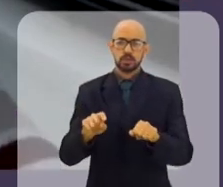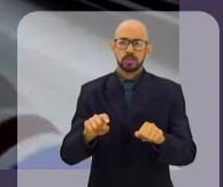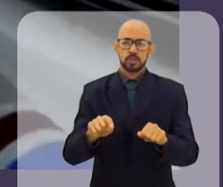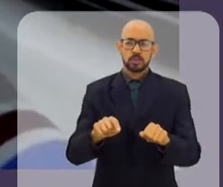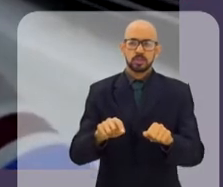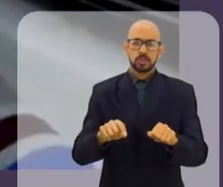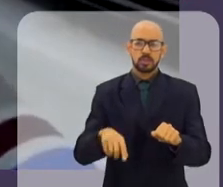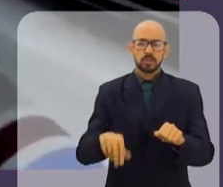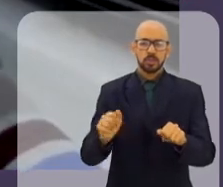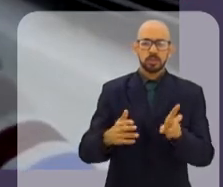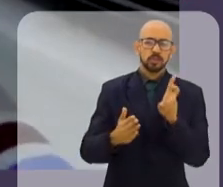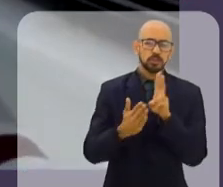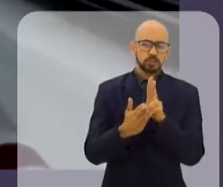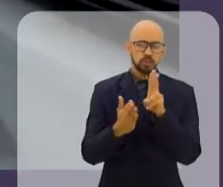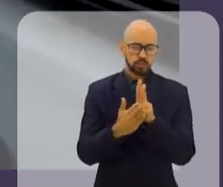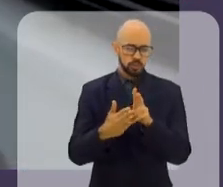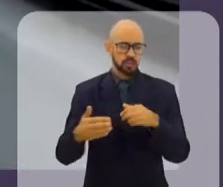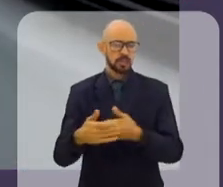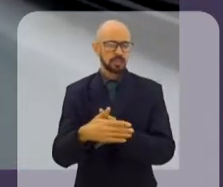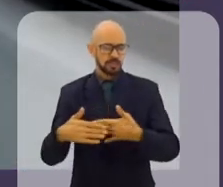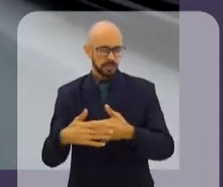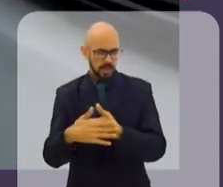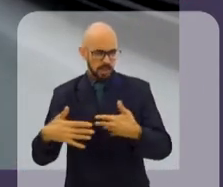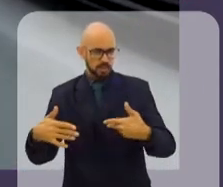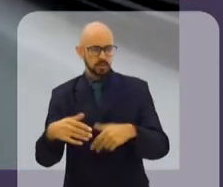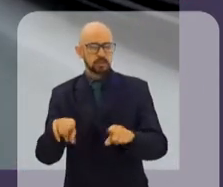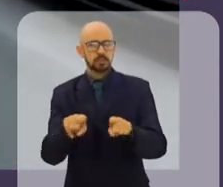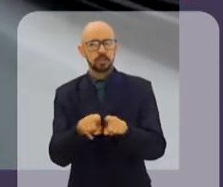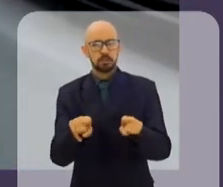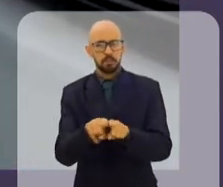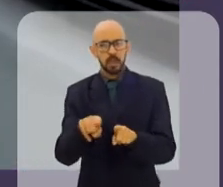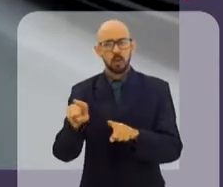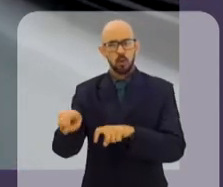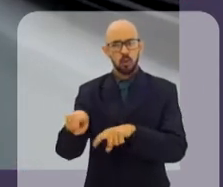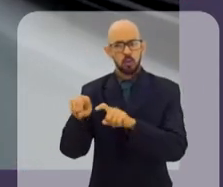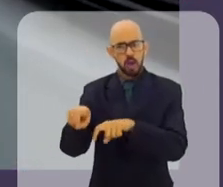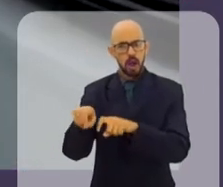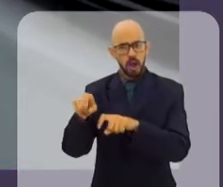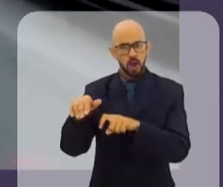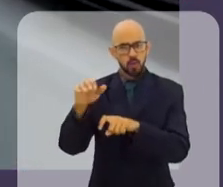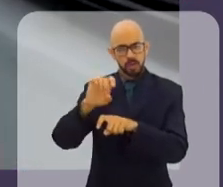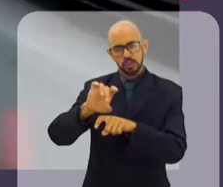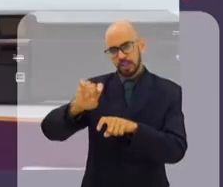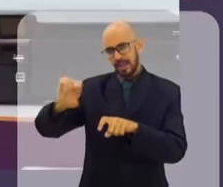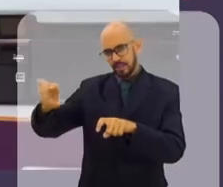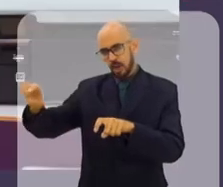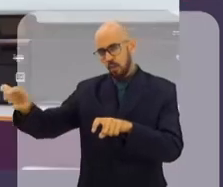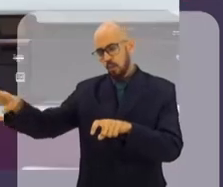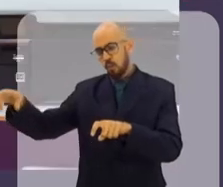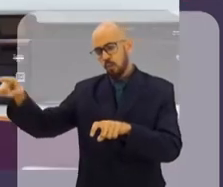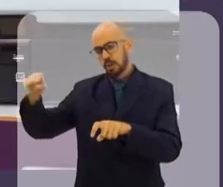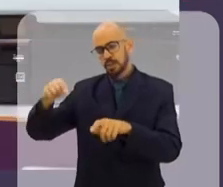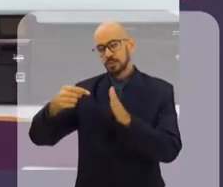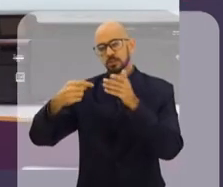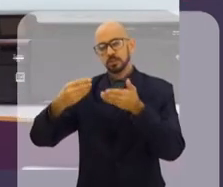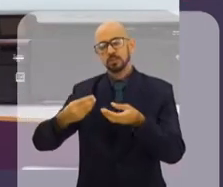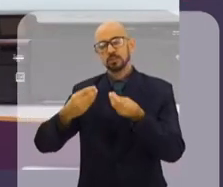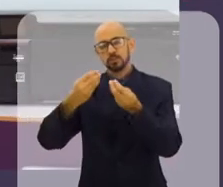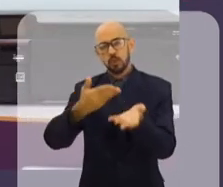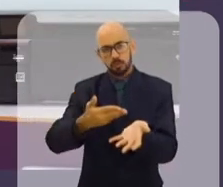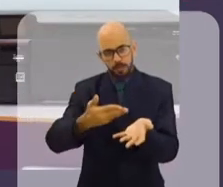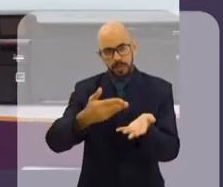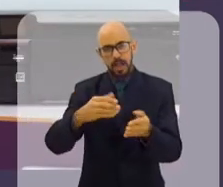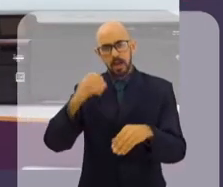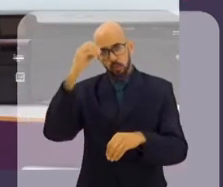pessoas indígenas do ambiente urbano, indígenas do ambiente de cada um. Então, eles trouxeram